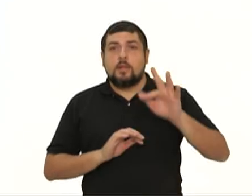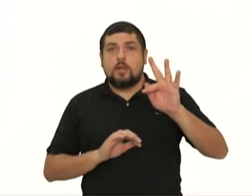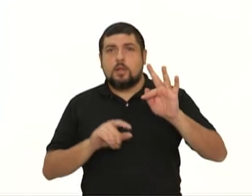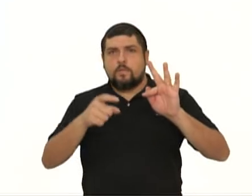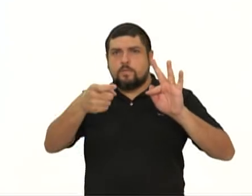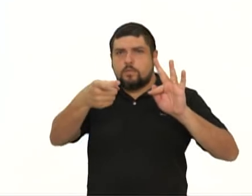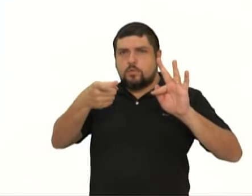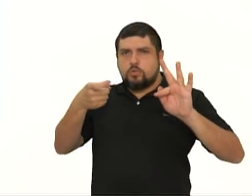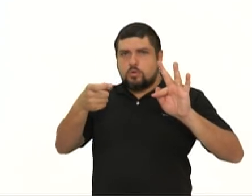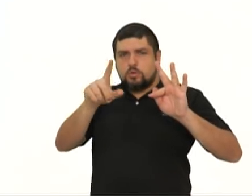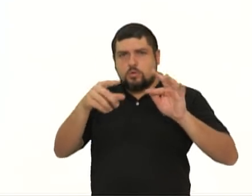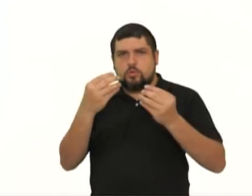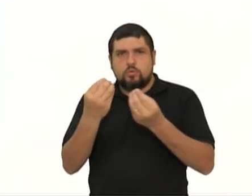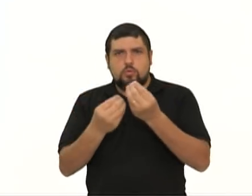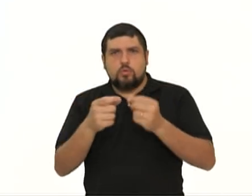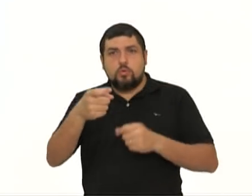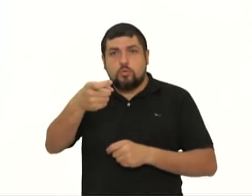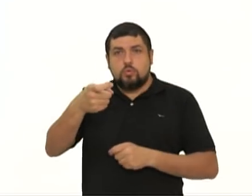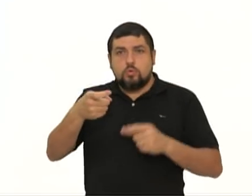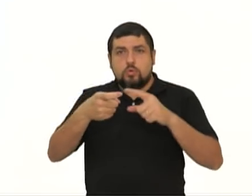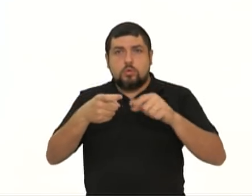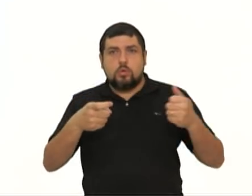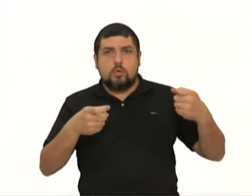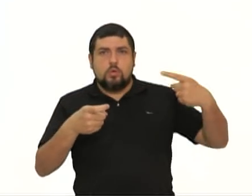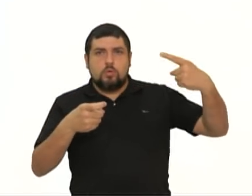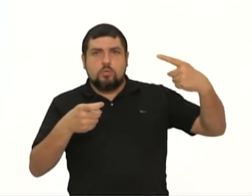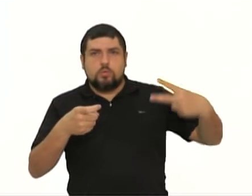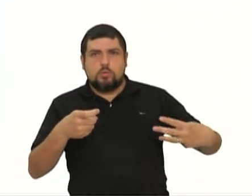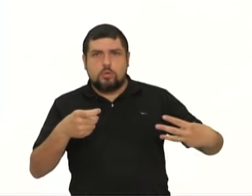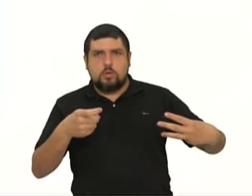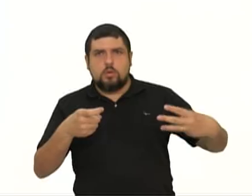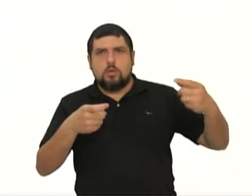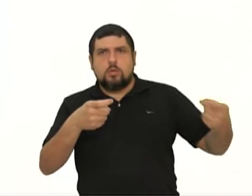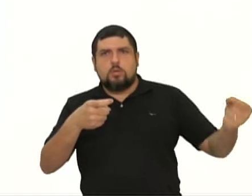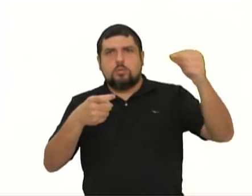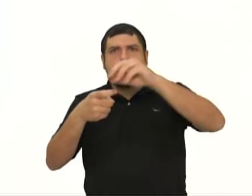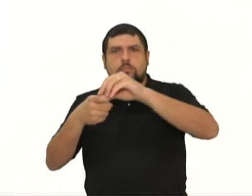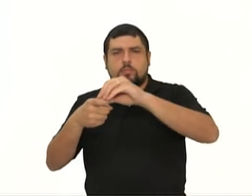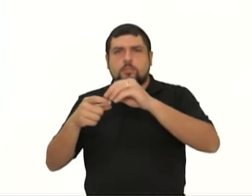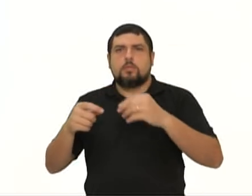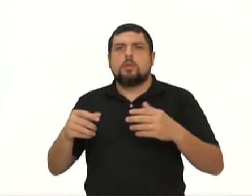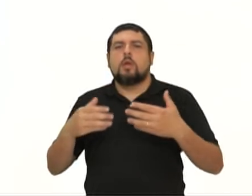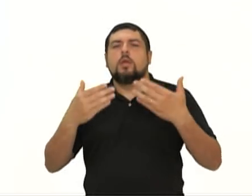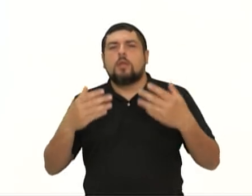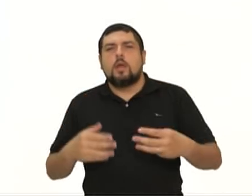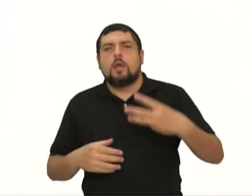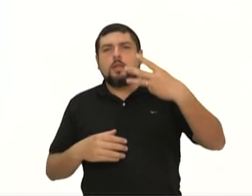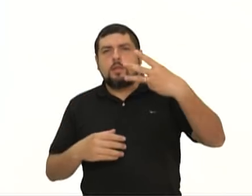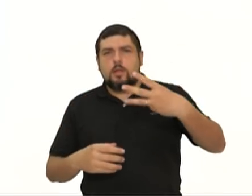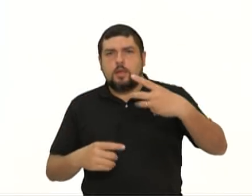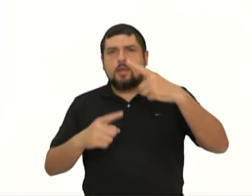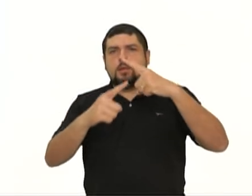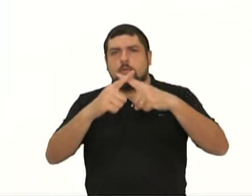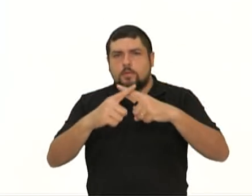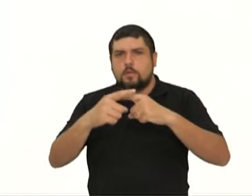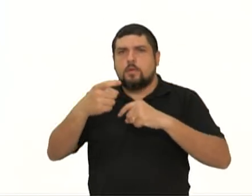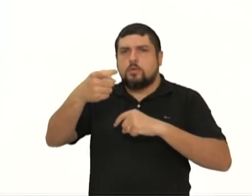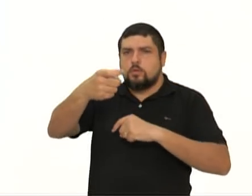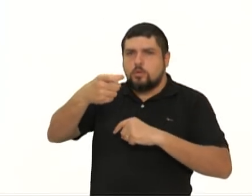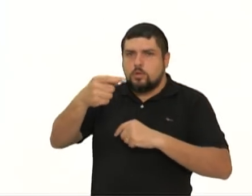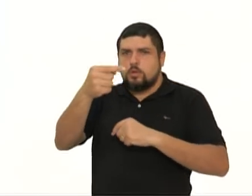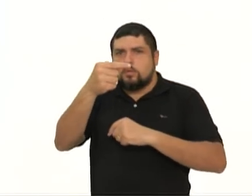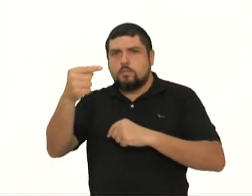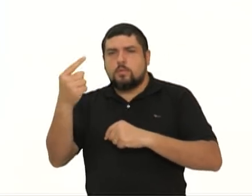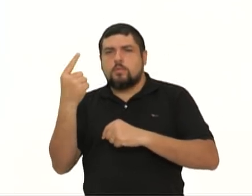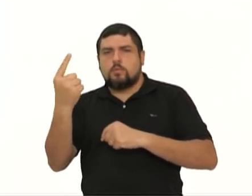substitui o x por 1/3. Então, lá no expoente, que é 3 vezes x menos 1, vai